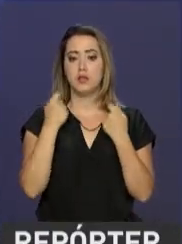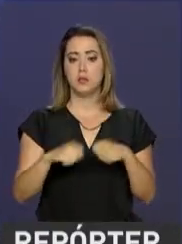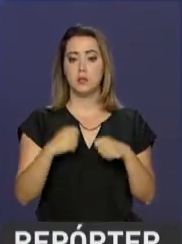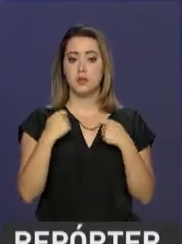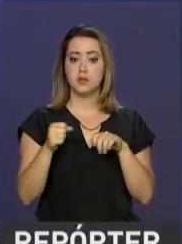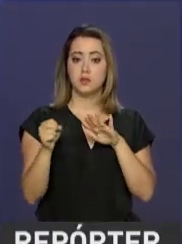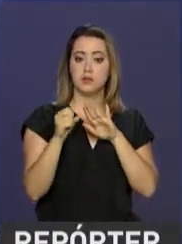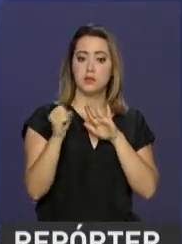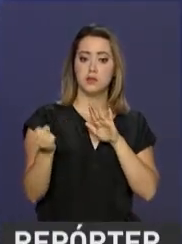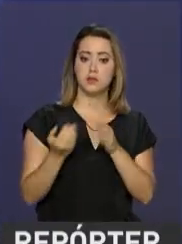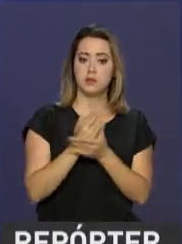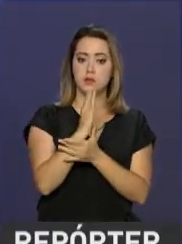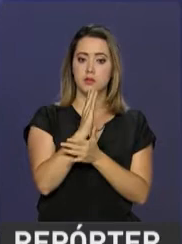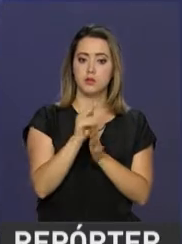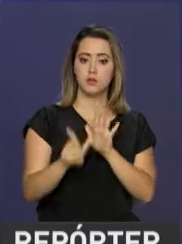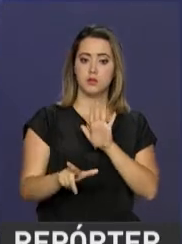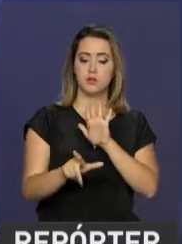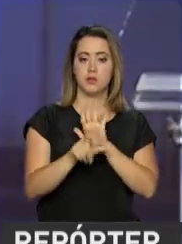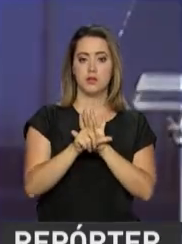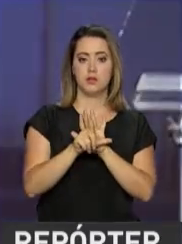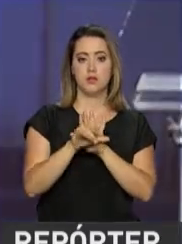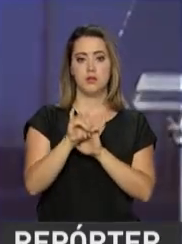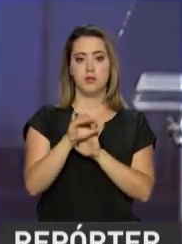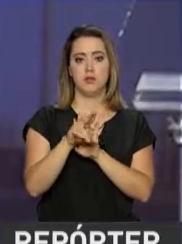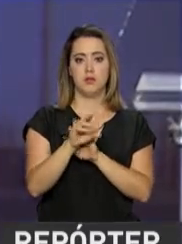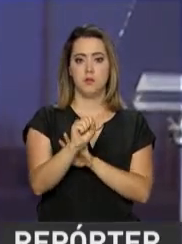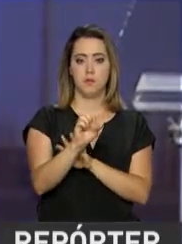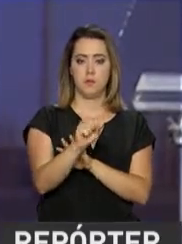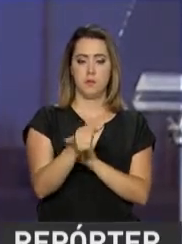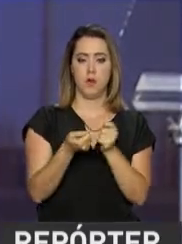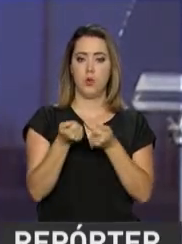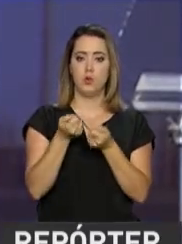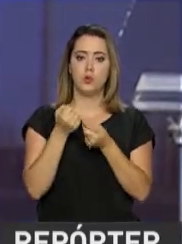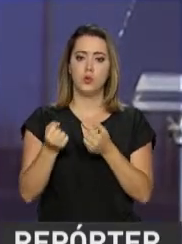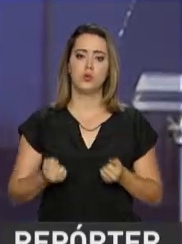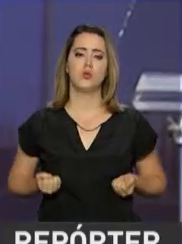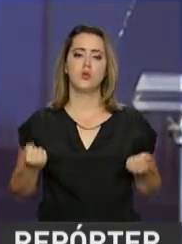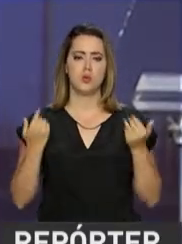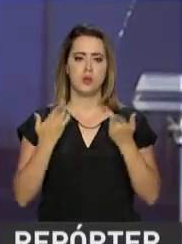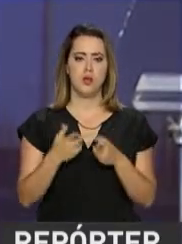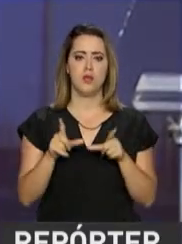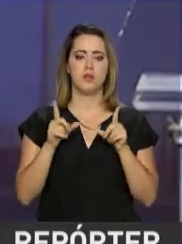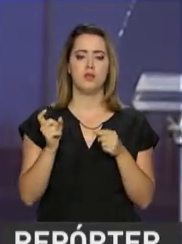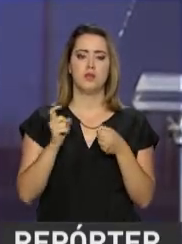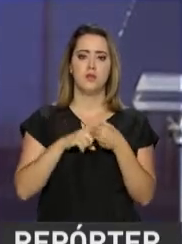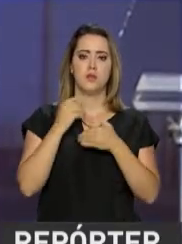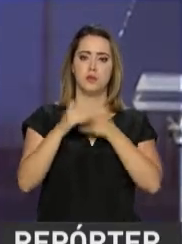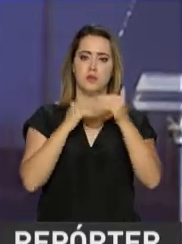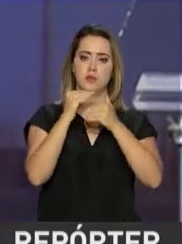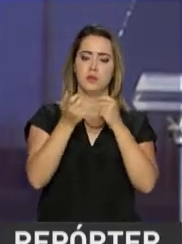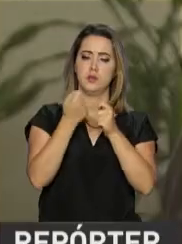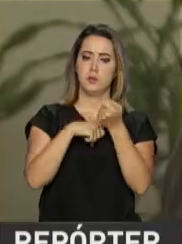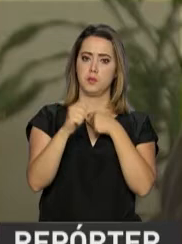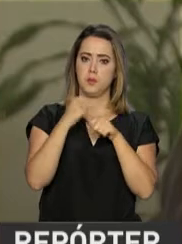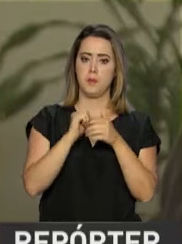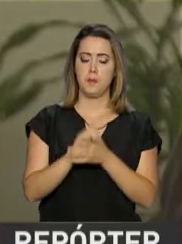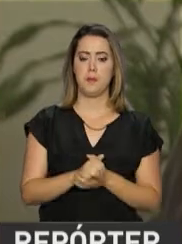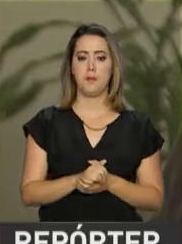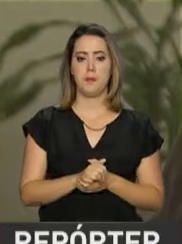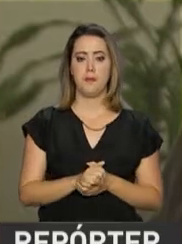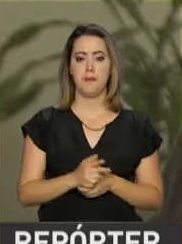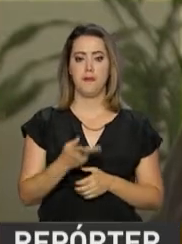da aprovação da reforma da previdência para o ajuste das contas públicas ea plena retomada do crescimento econômico segundo